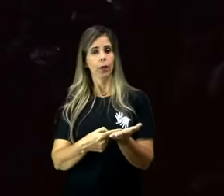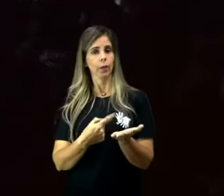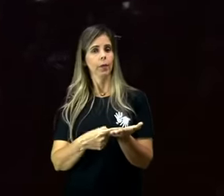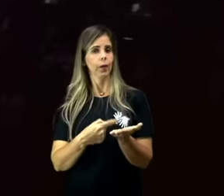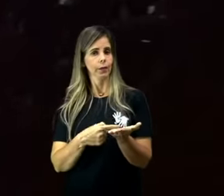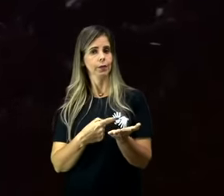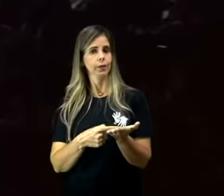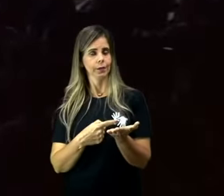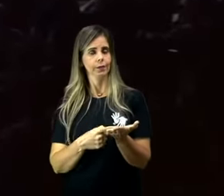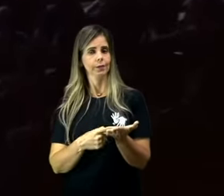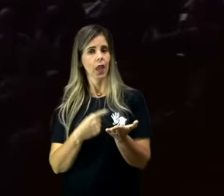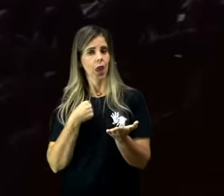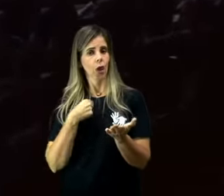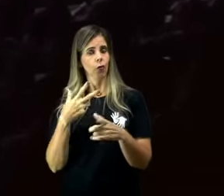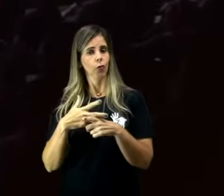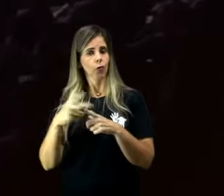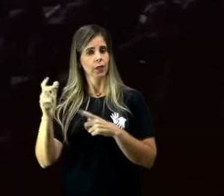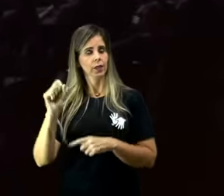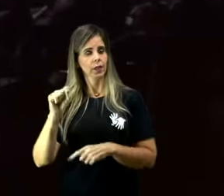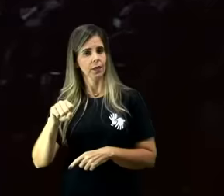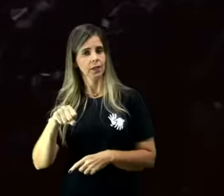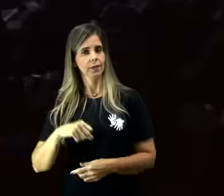pode.